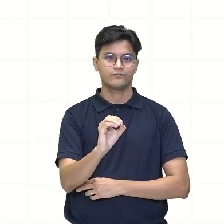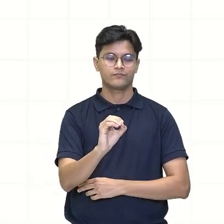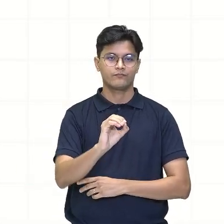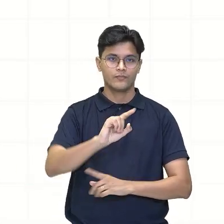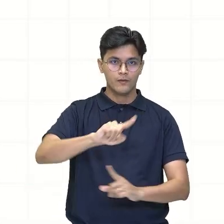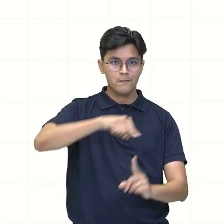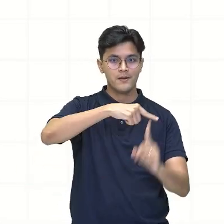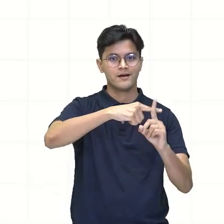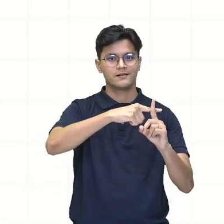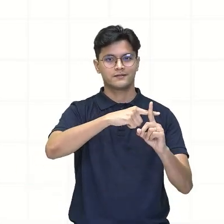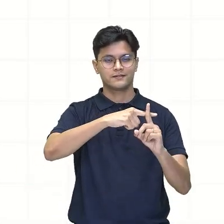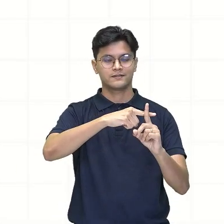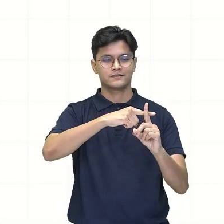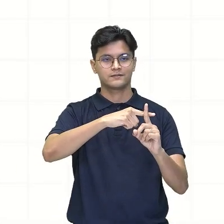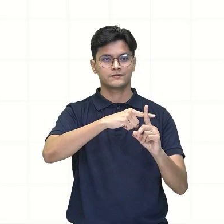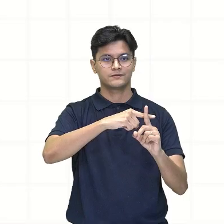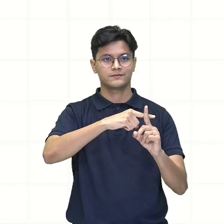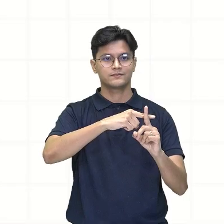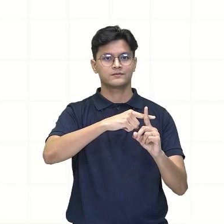mais